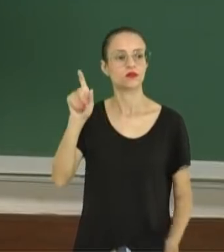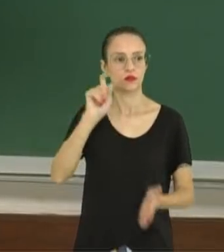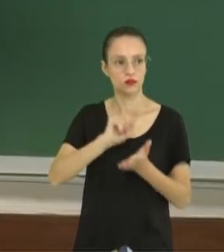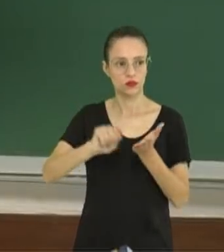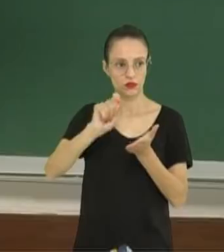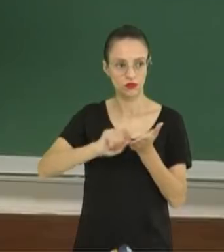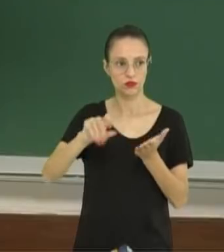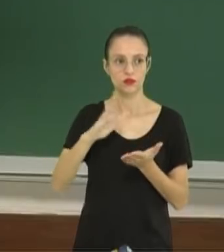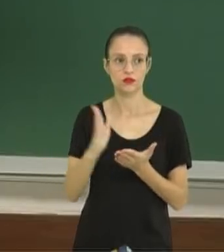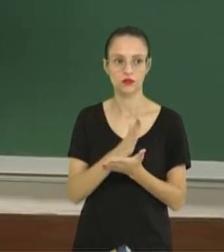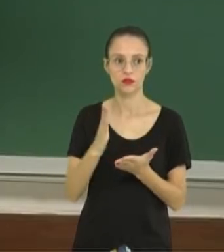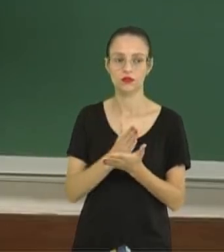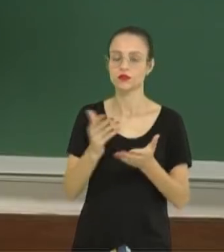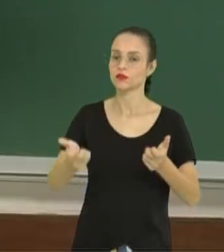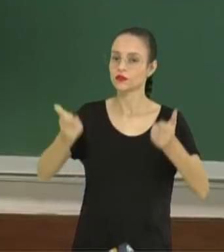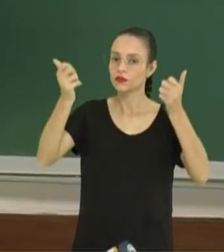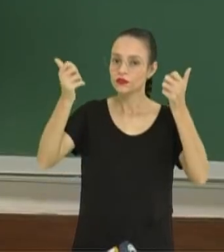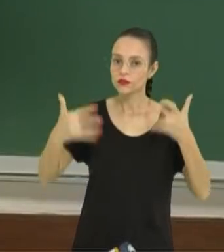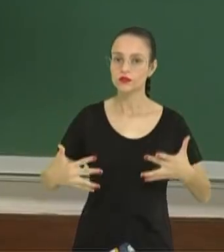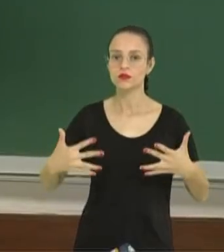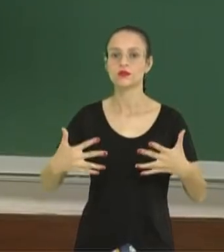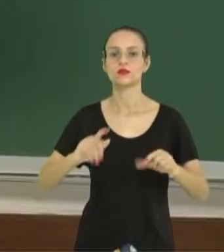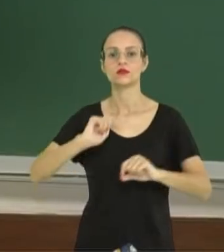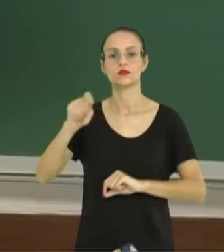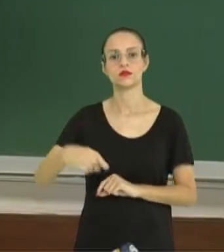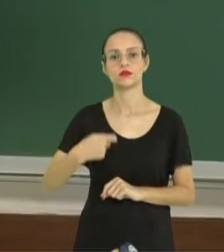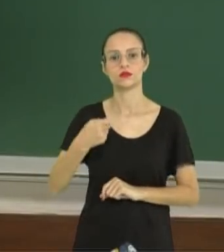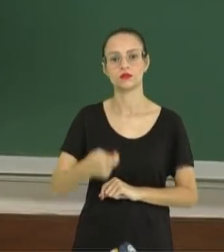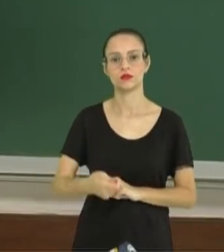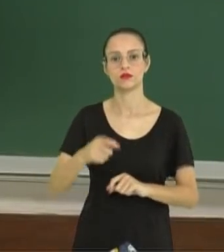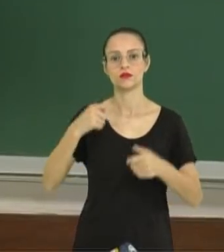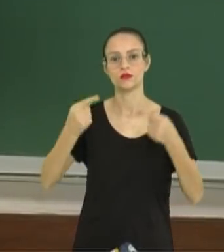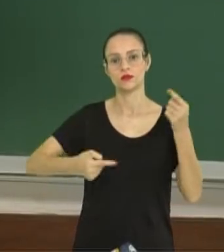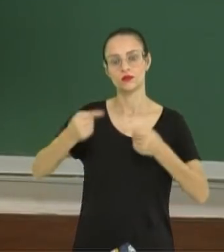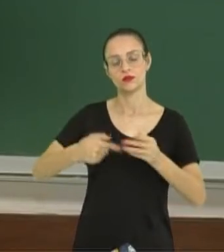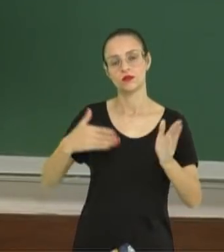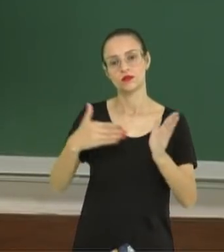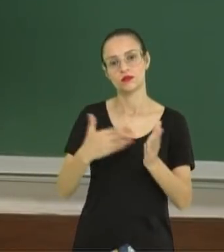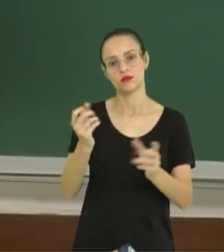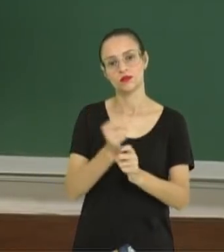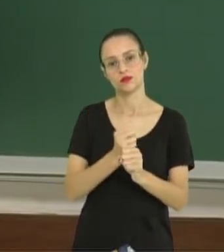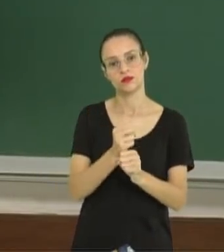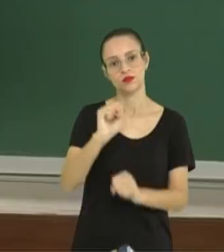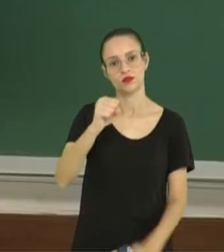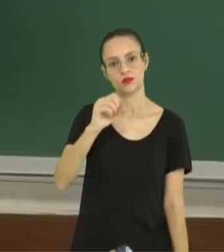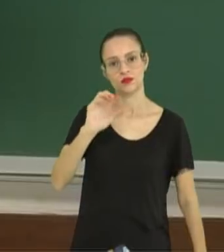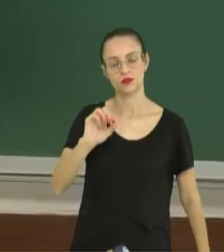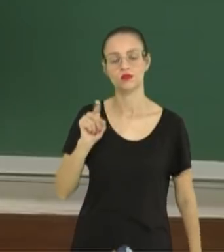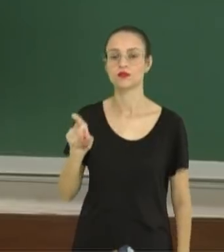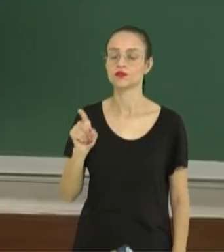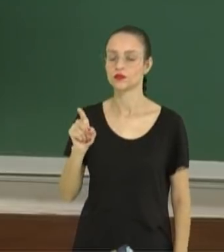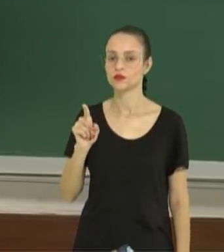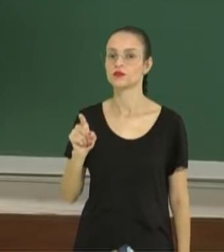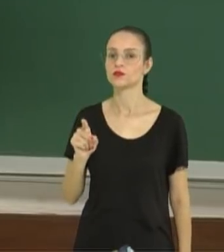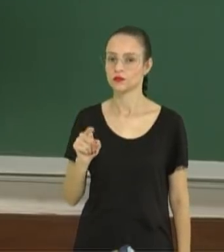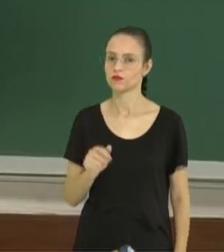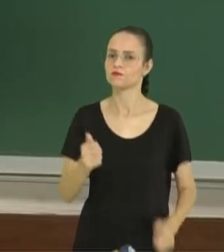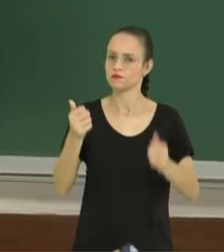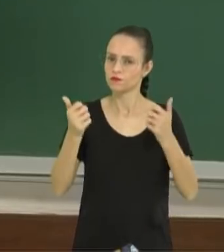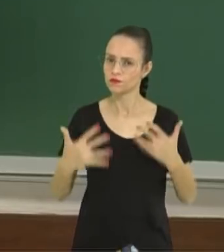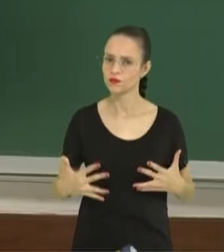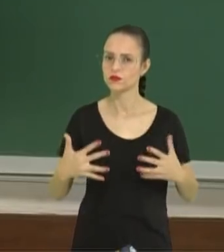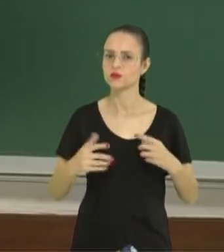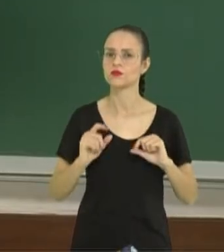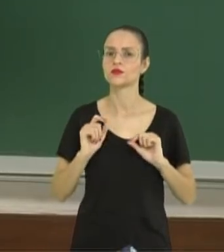escreveu um livro que ditou a política até os anos 80, mais ou menos, que ele frisava